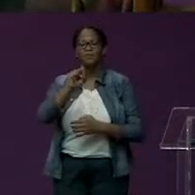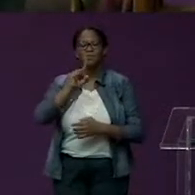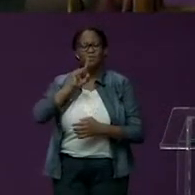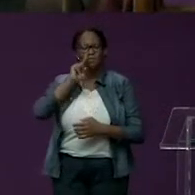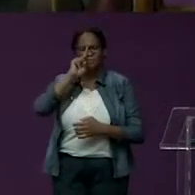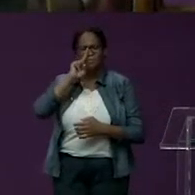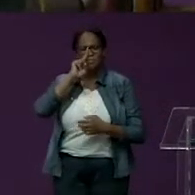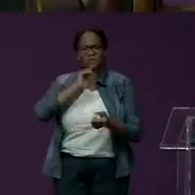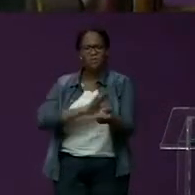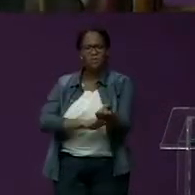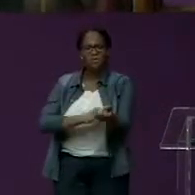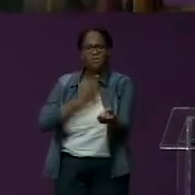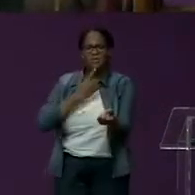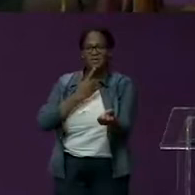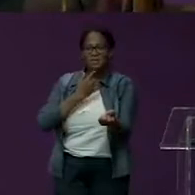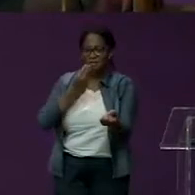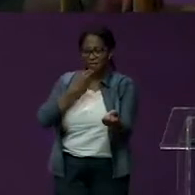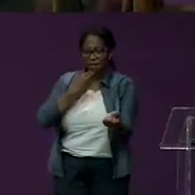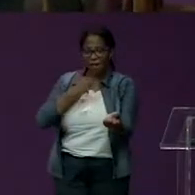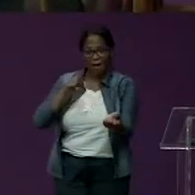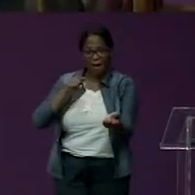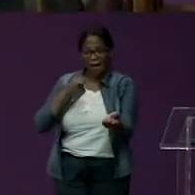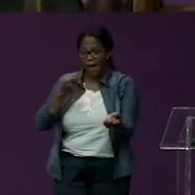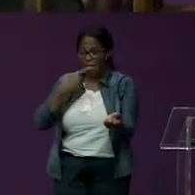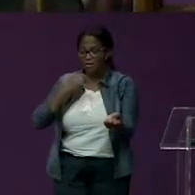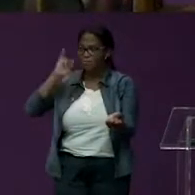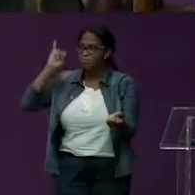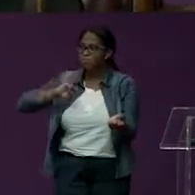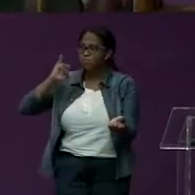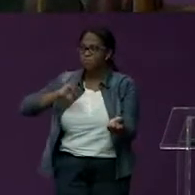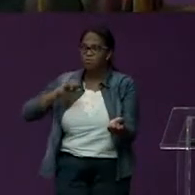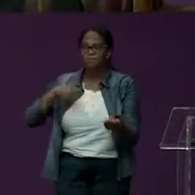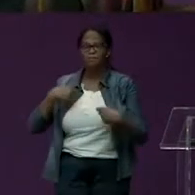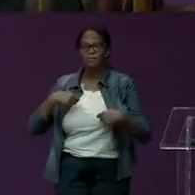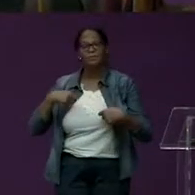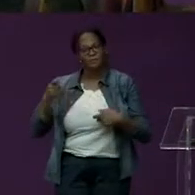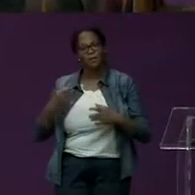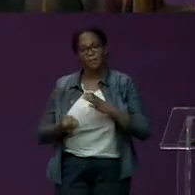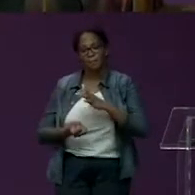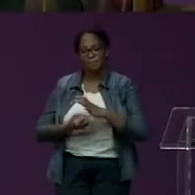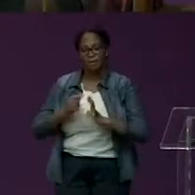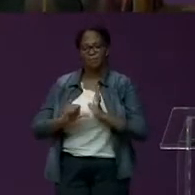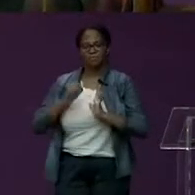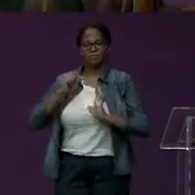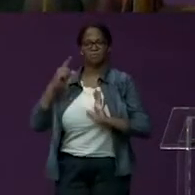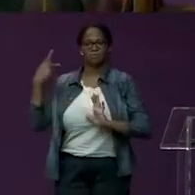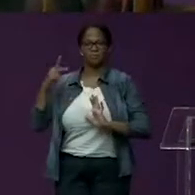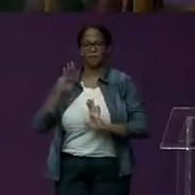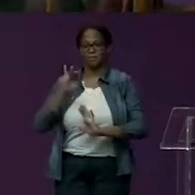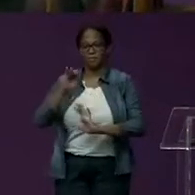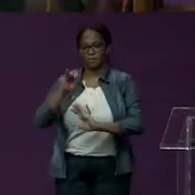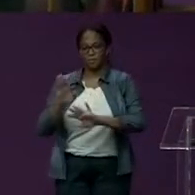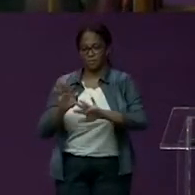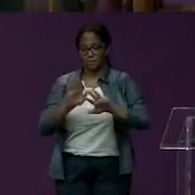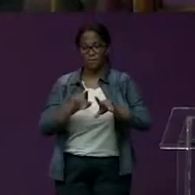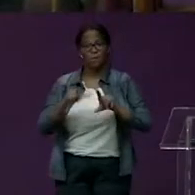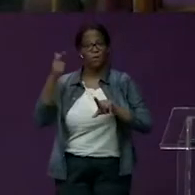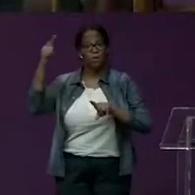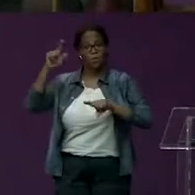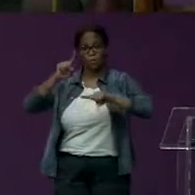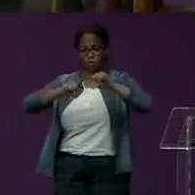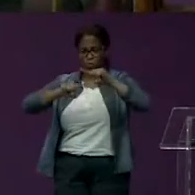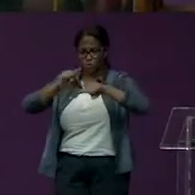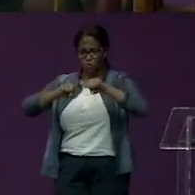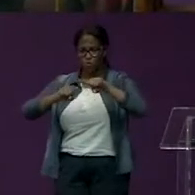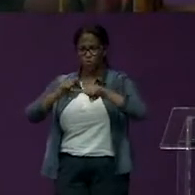um medicamento de grande necessidade, grande utilidade. Outros produtos, imbiomanguinhos